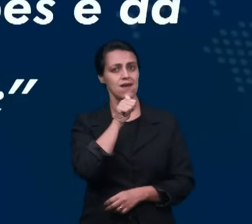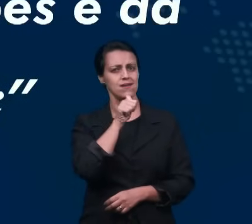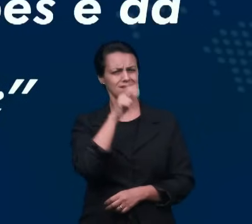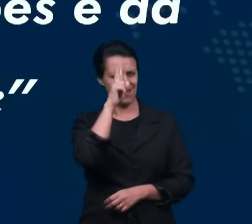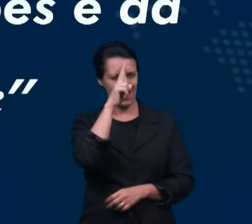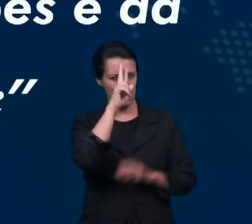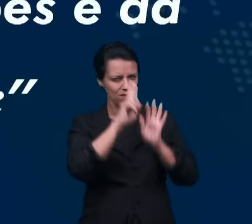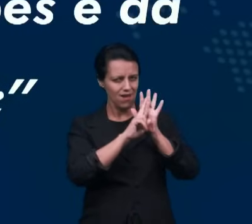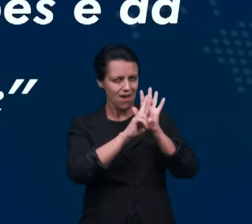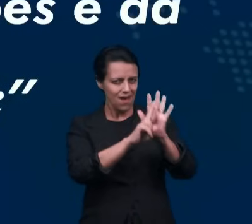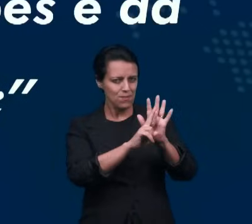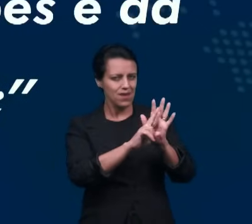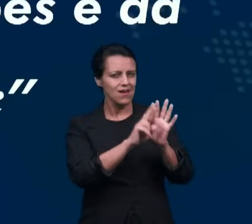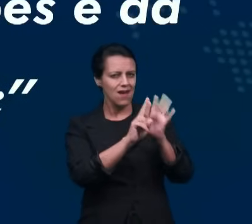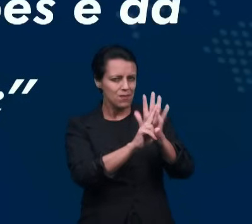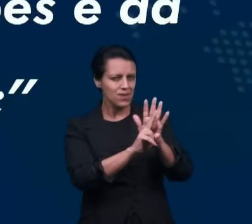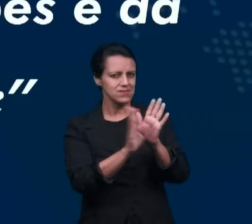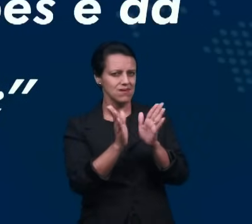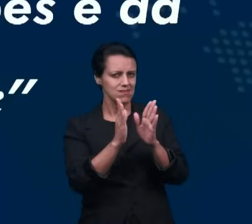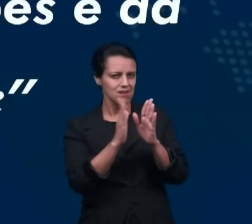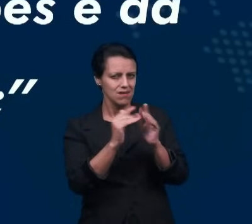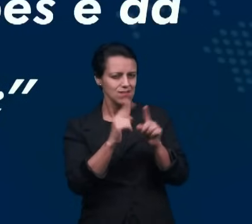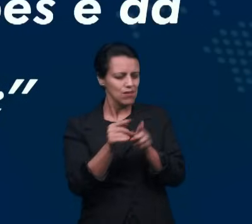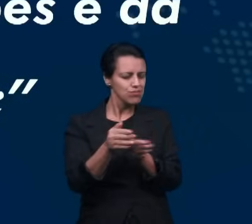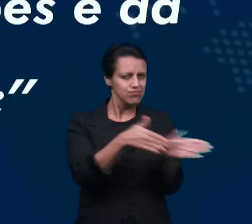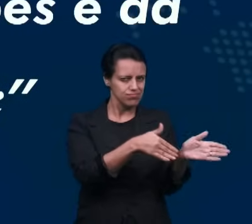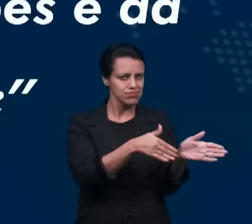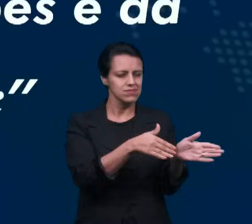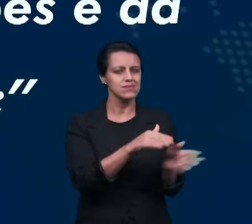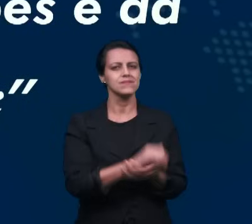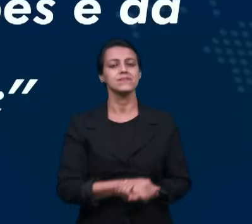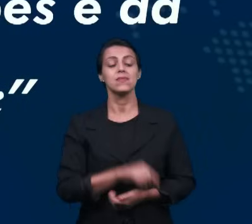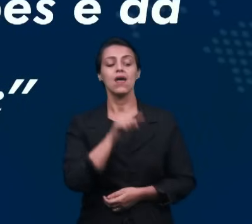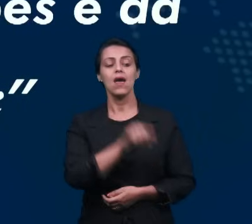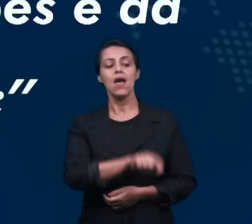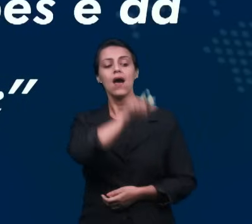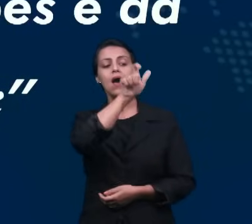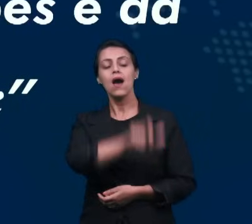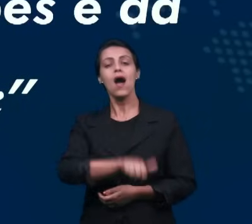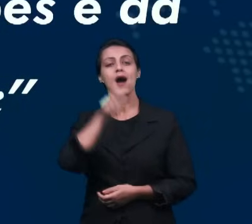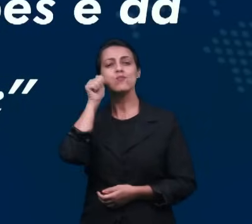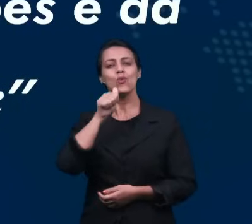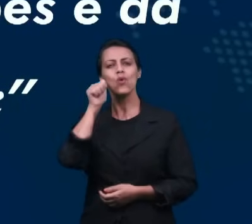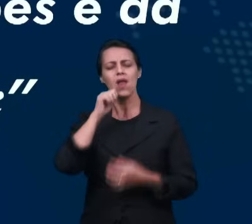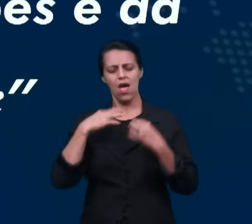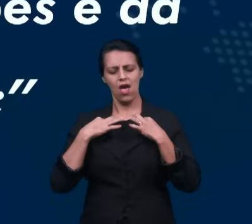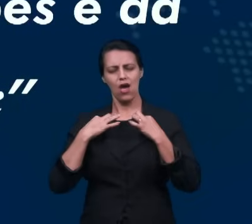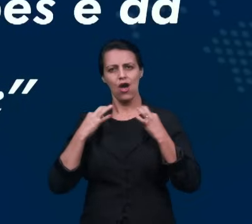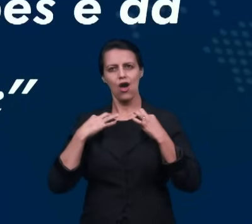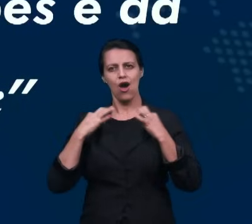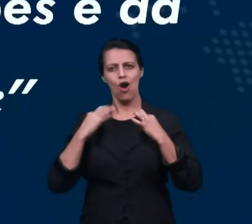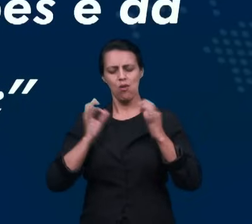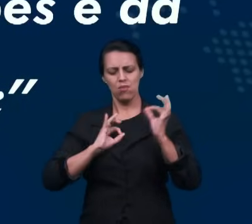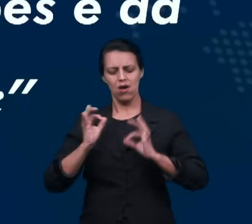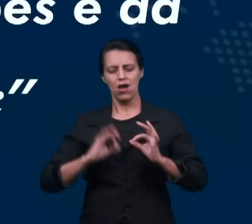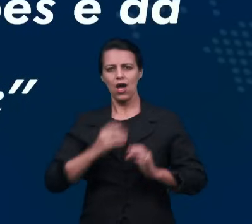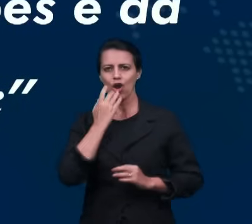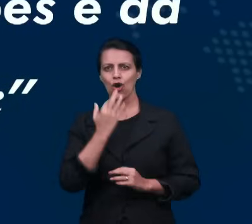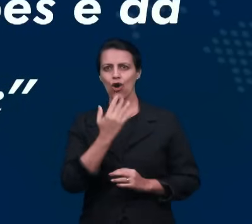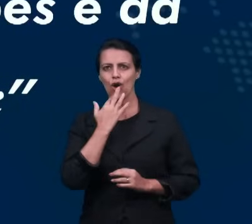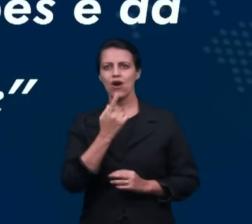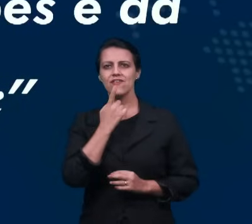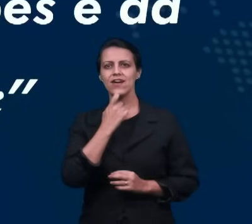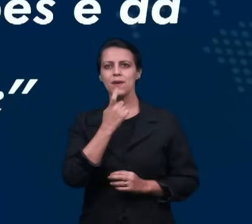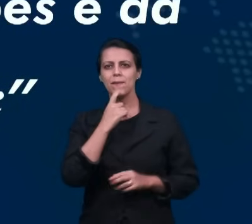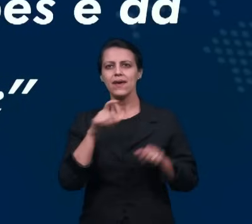água. Olha lá, comigo. E a mulher estava vestida de púrpura,